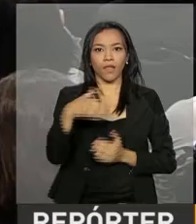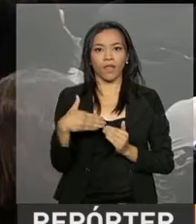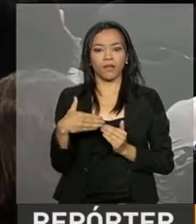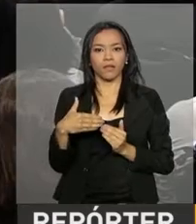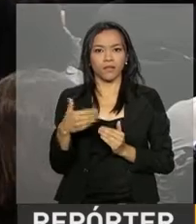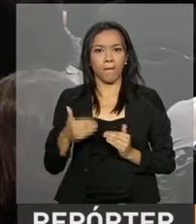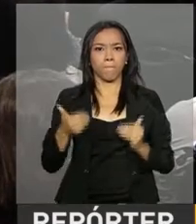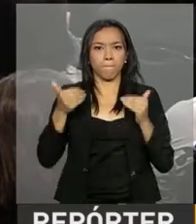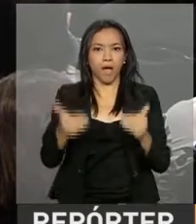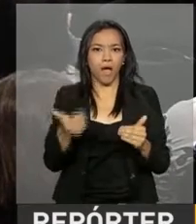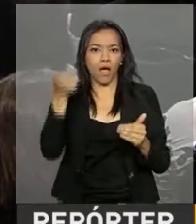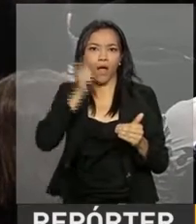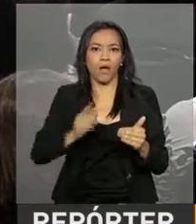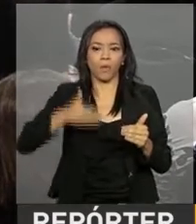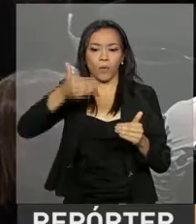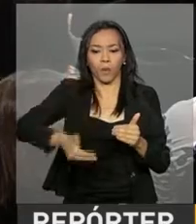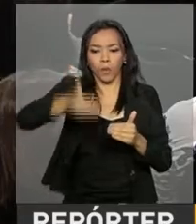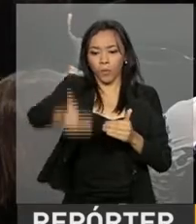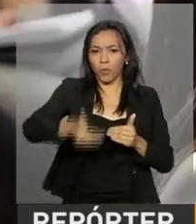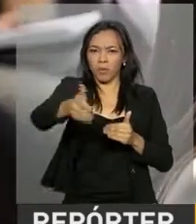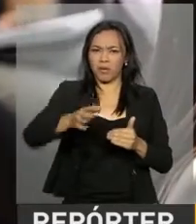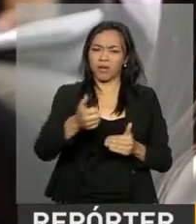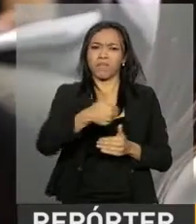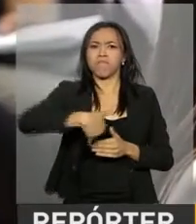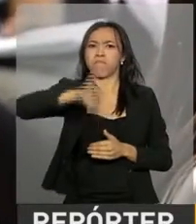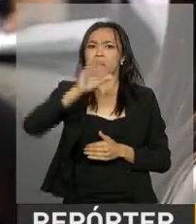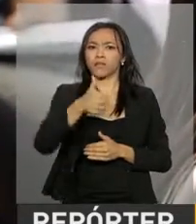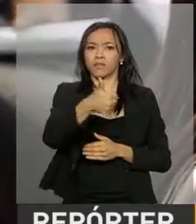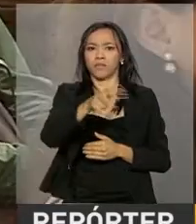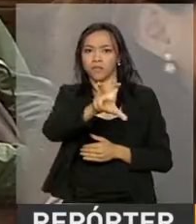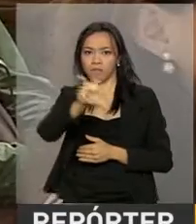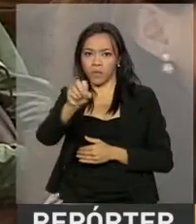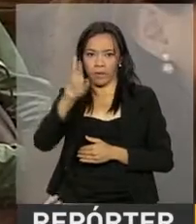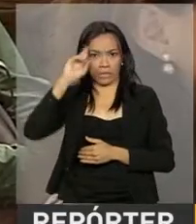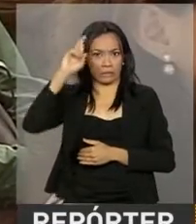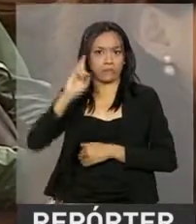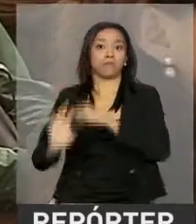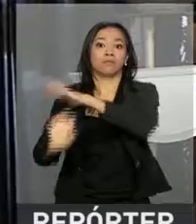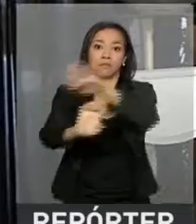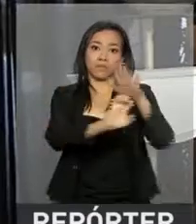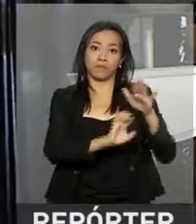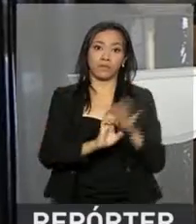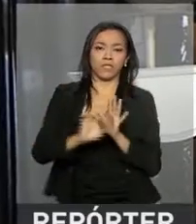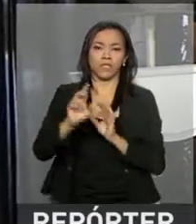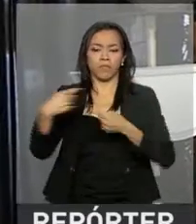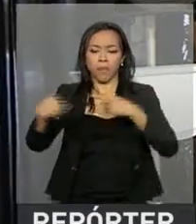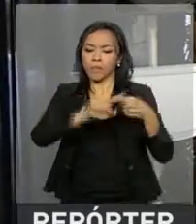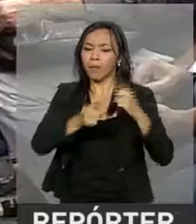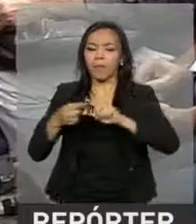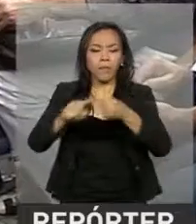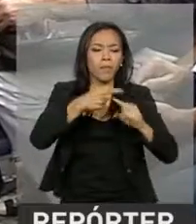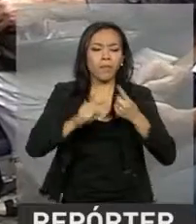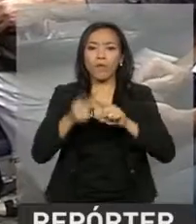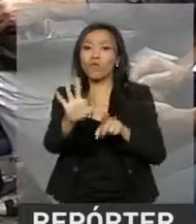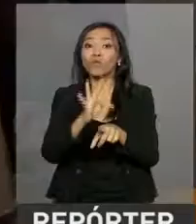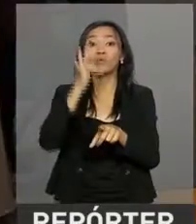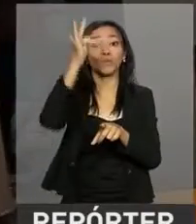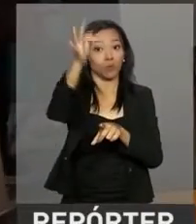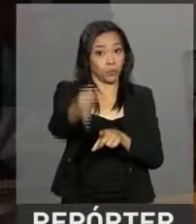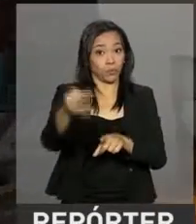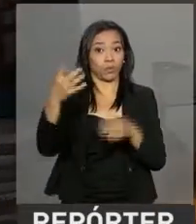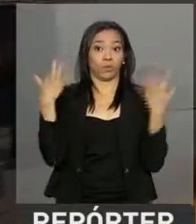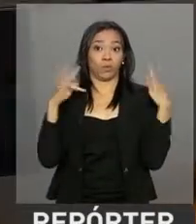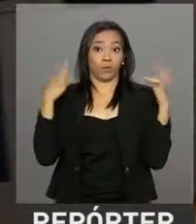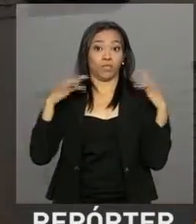Avançar. Mais de 150 empresários discutem no Rio de Janeiro o futuro do turismo após os Jogos Olímpicos. E